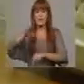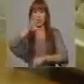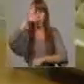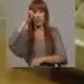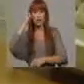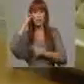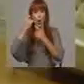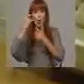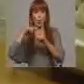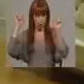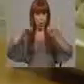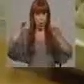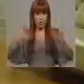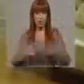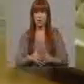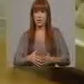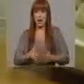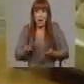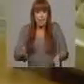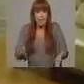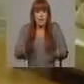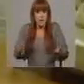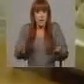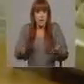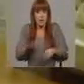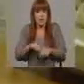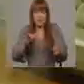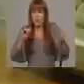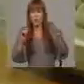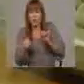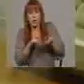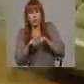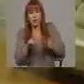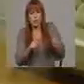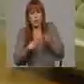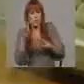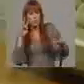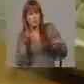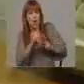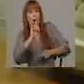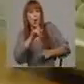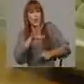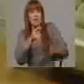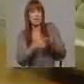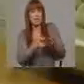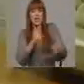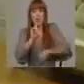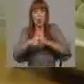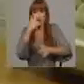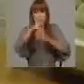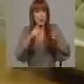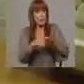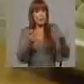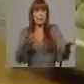governo procura consensos, tem necessariamente que fazer uma inversão de políticas que vão ao encontro daquilo que o país precisa e daquilo que as